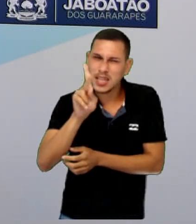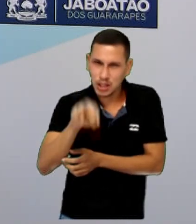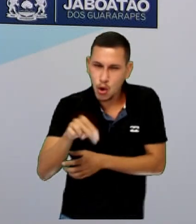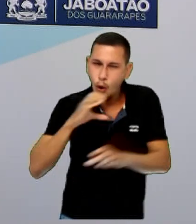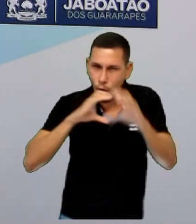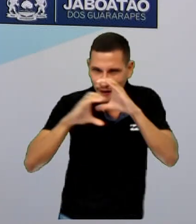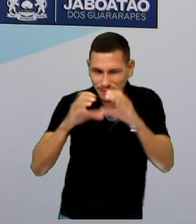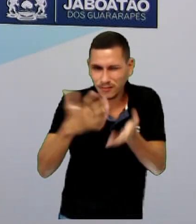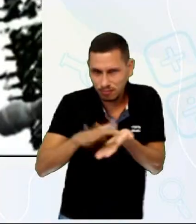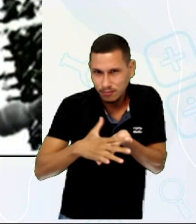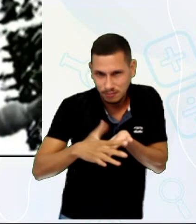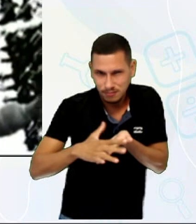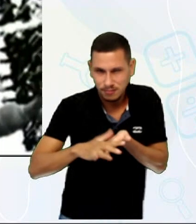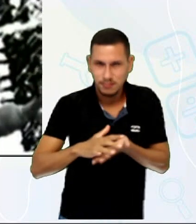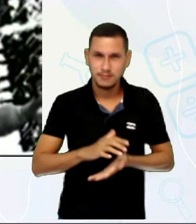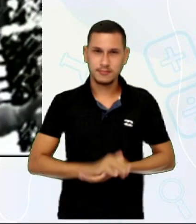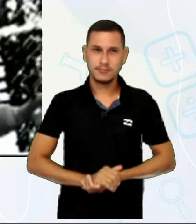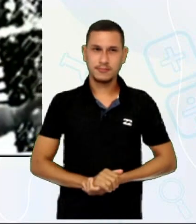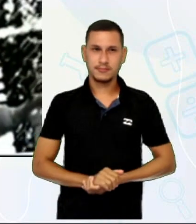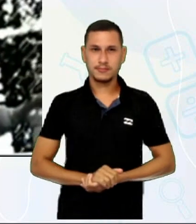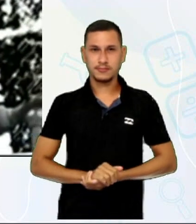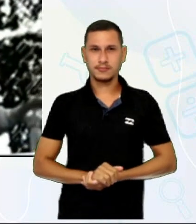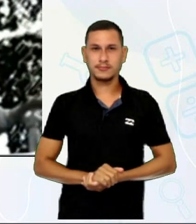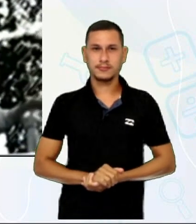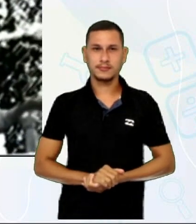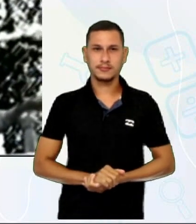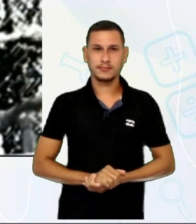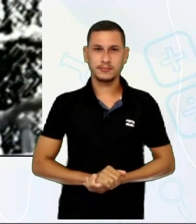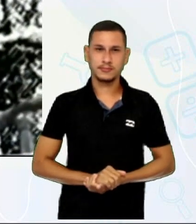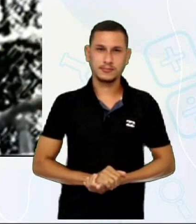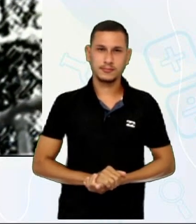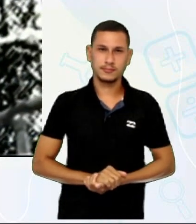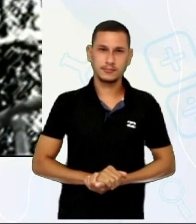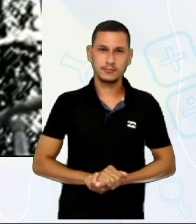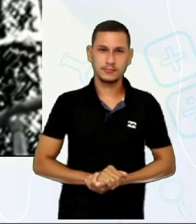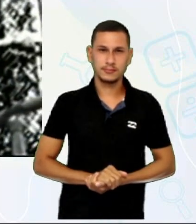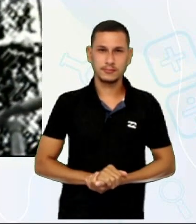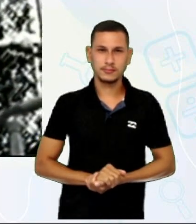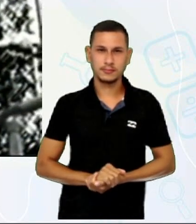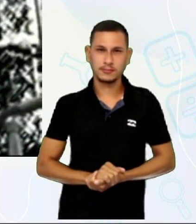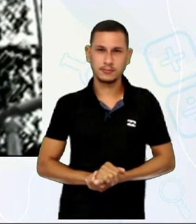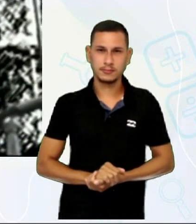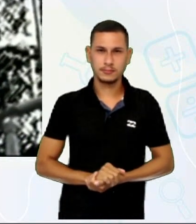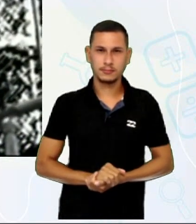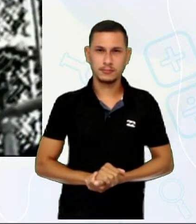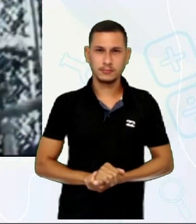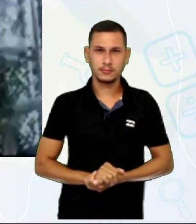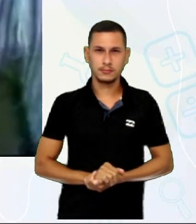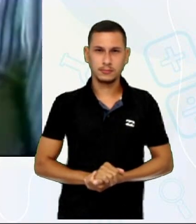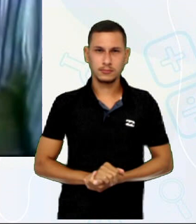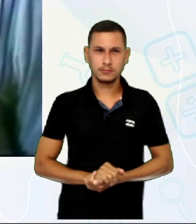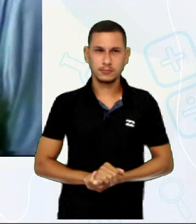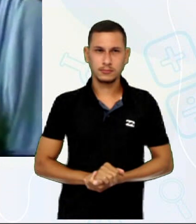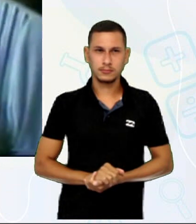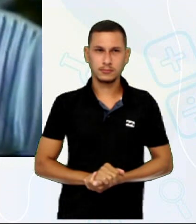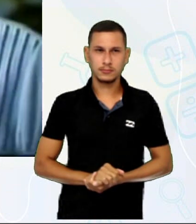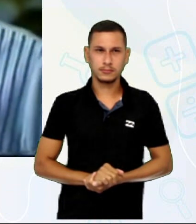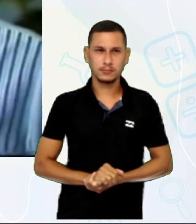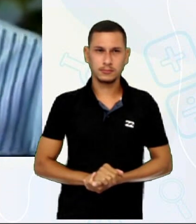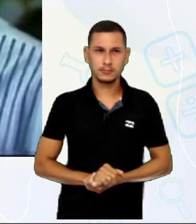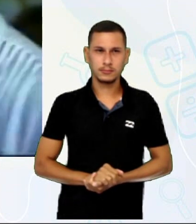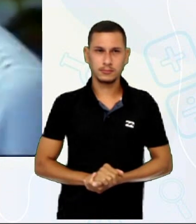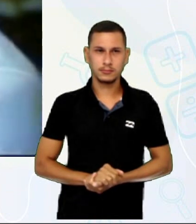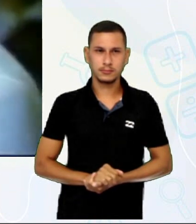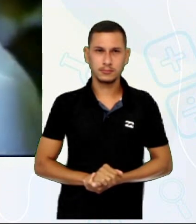certo? É assim que o sapo canta na lagoa, sua toada improvisada ainda é feia. É assim que o sapo canta